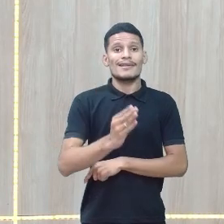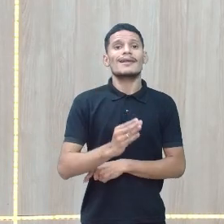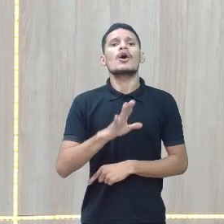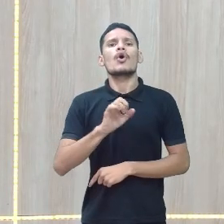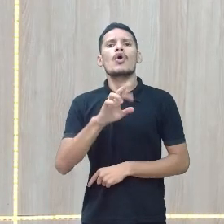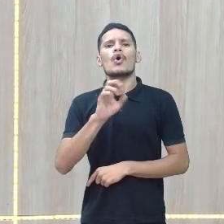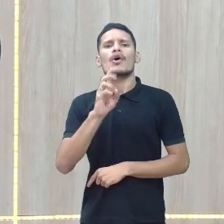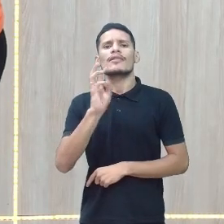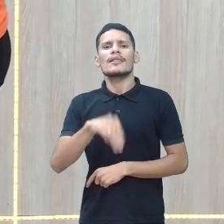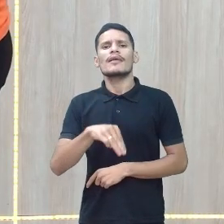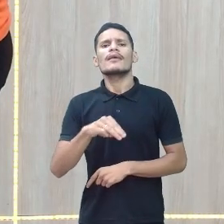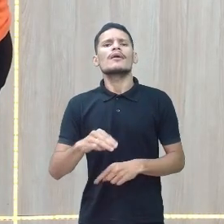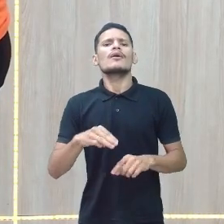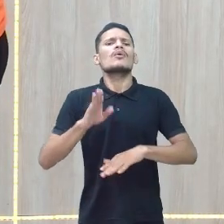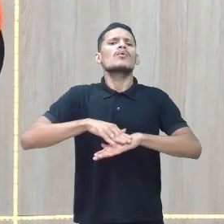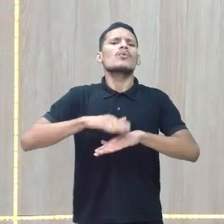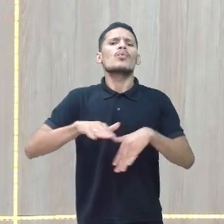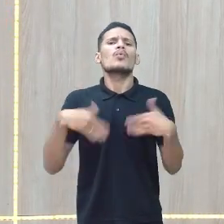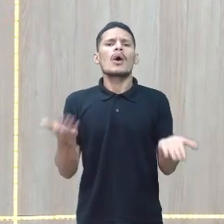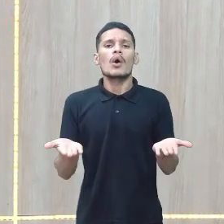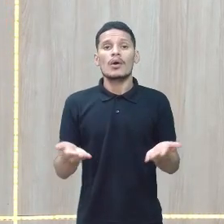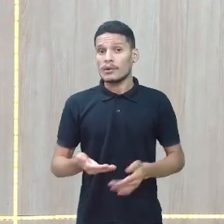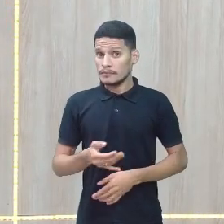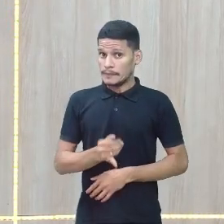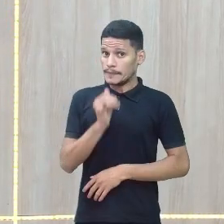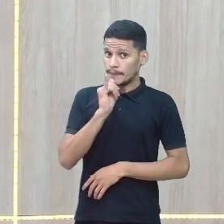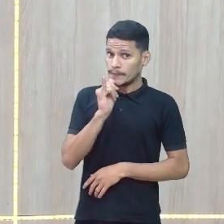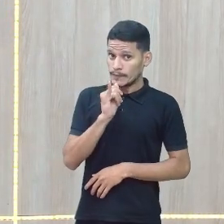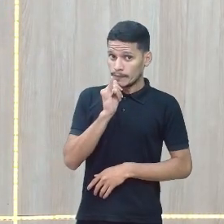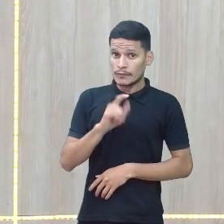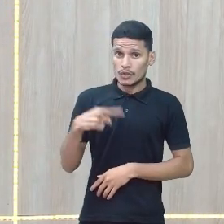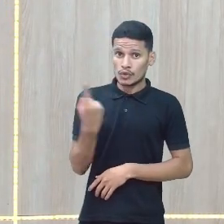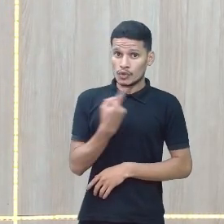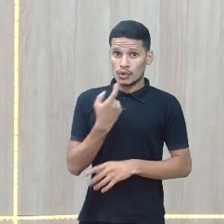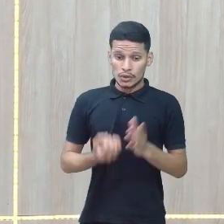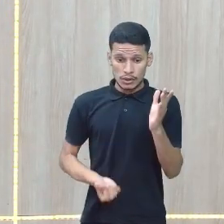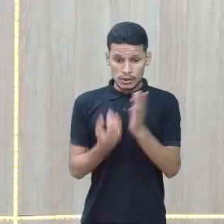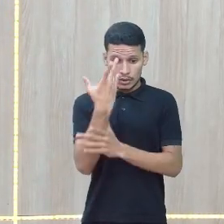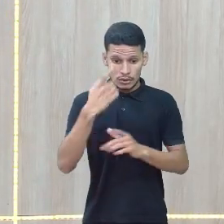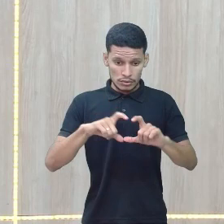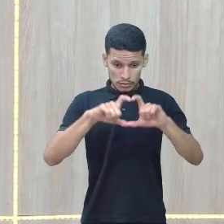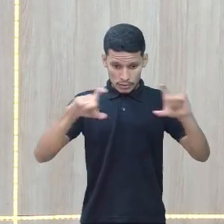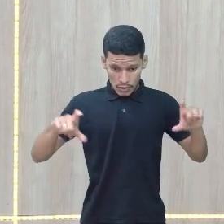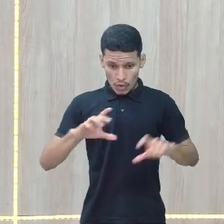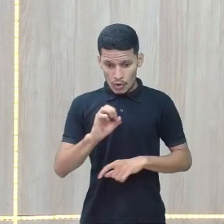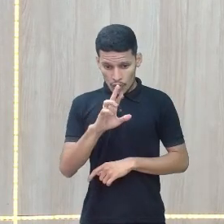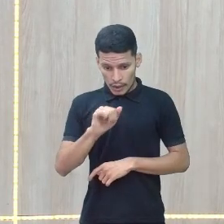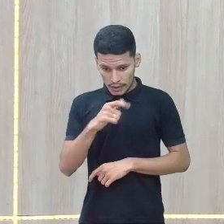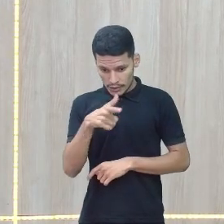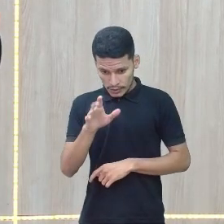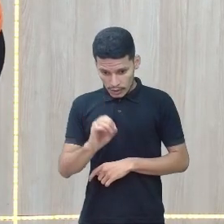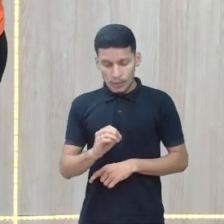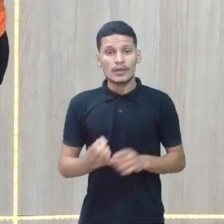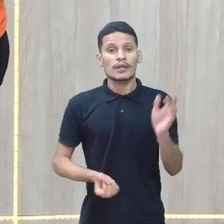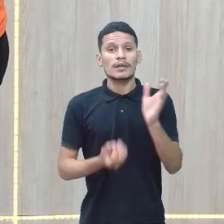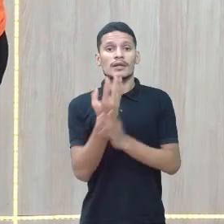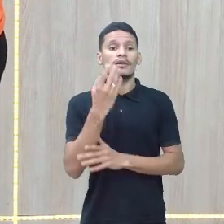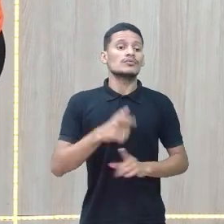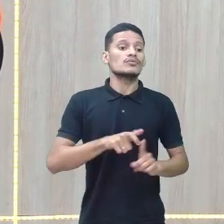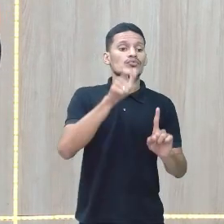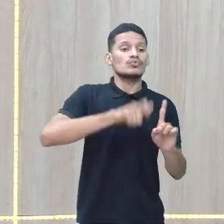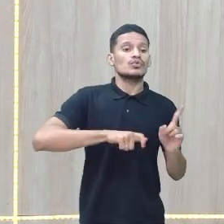direta? É quando construímos a oração usando